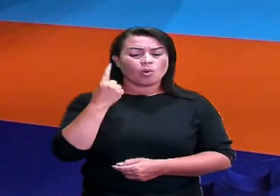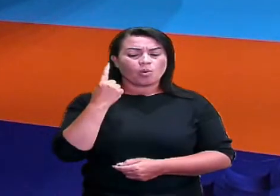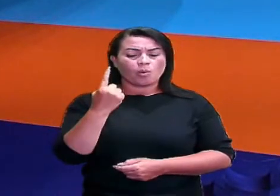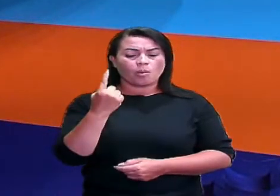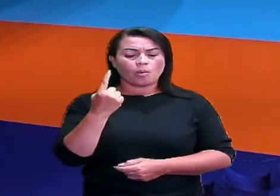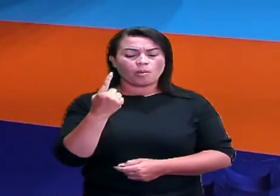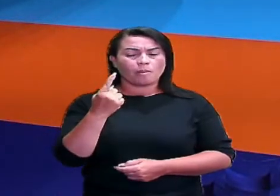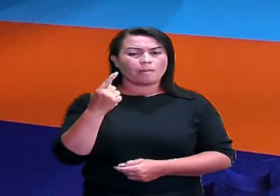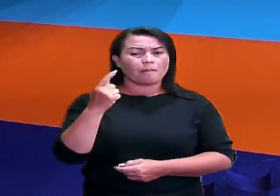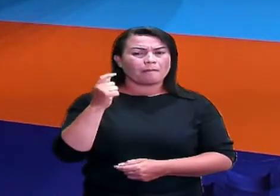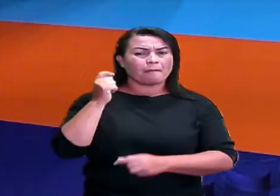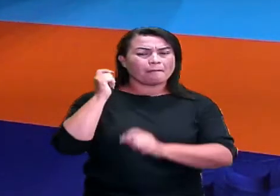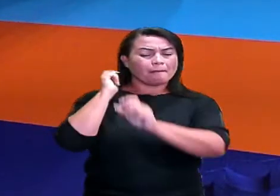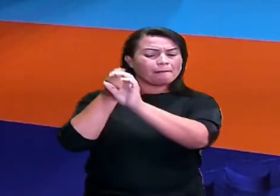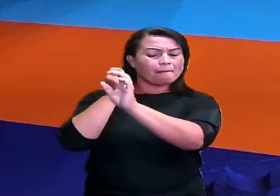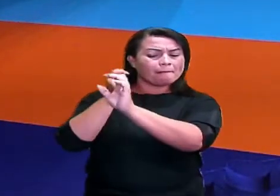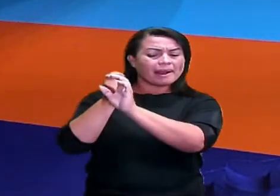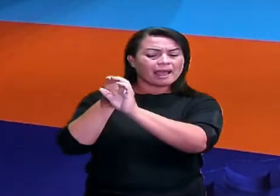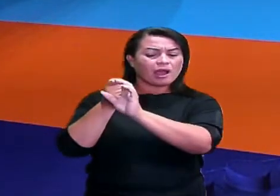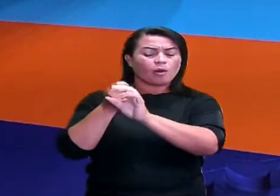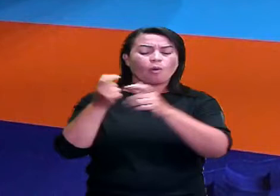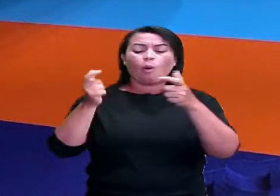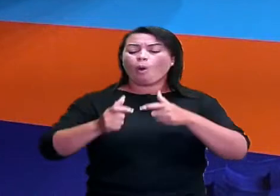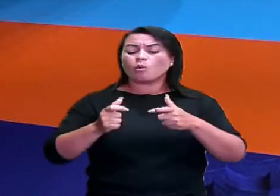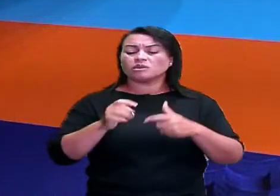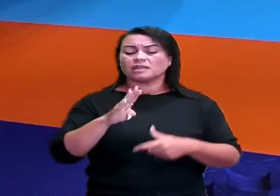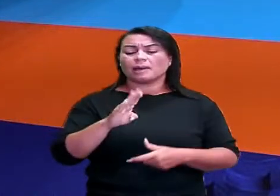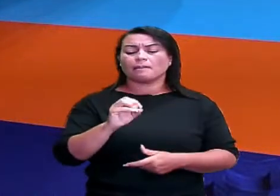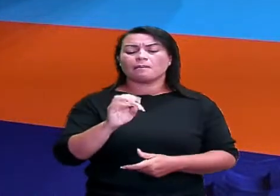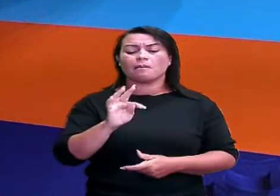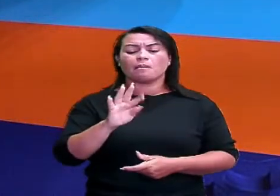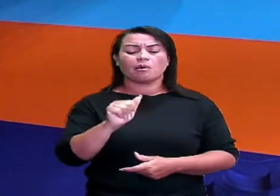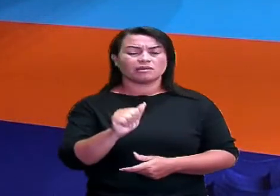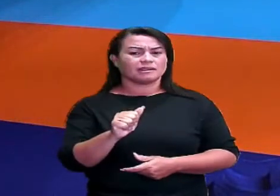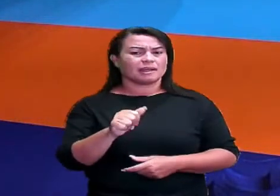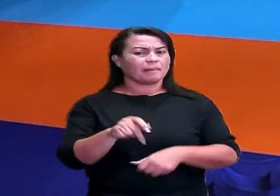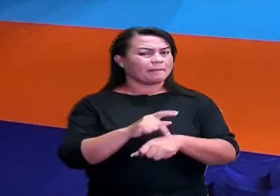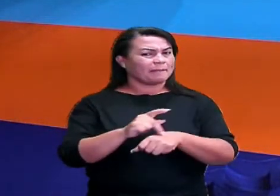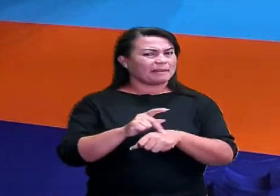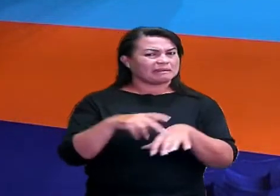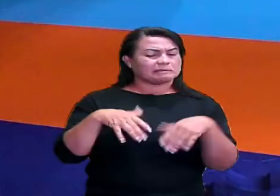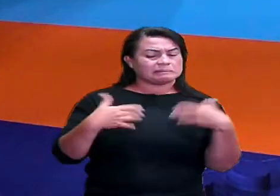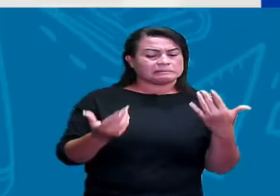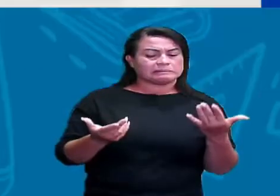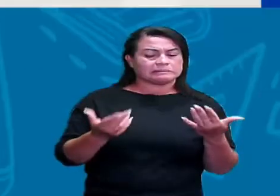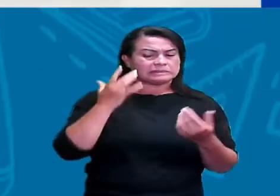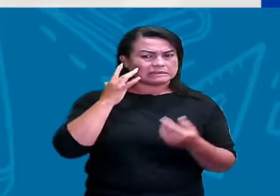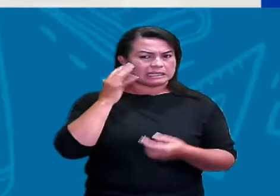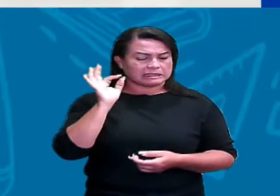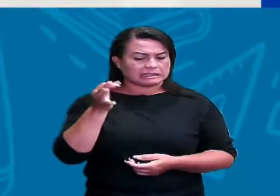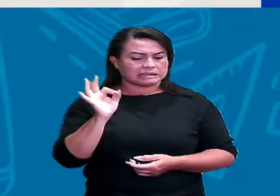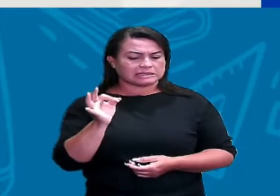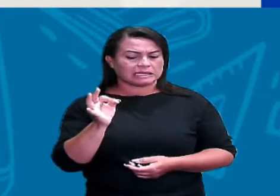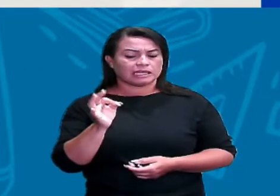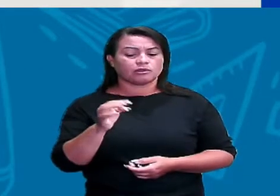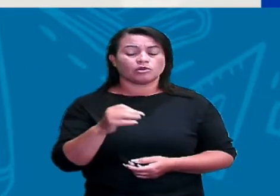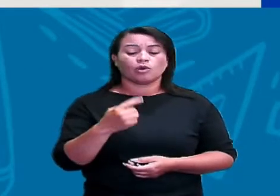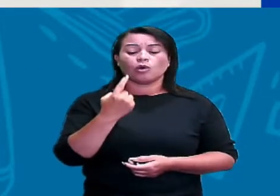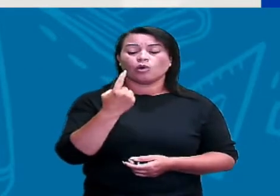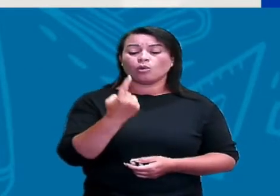jeito? Borda? Será que não é outra palavra? Uma drinca de